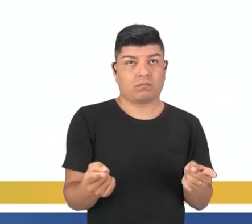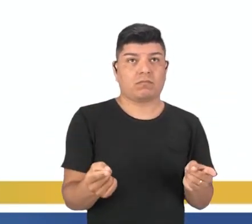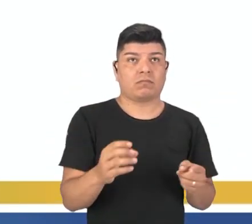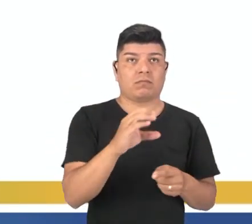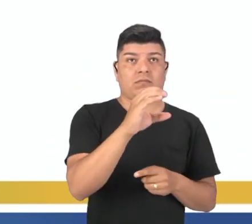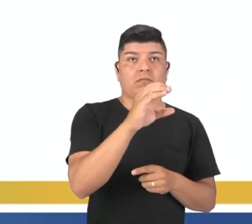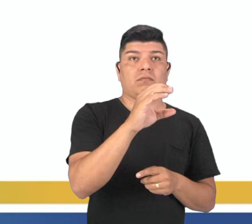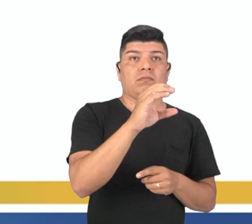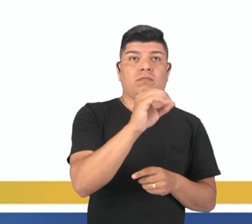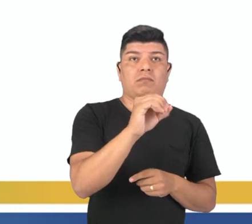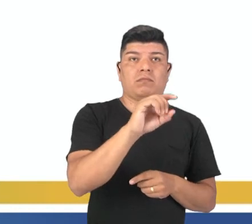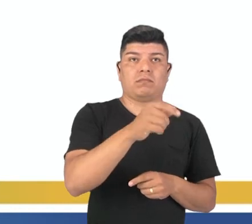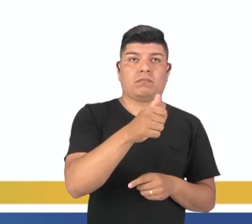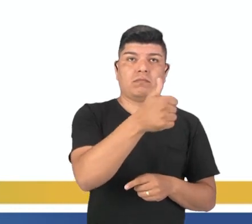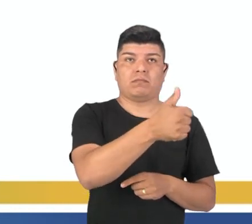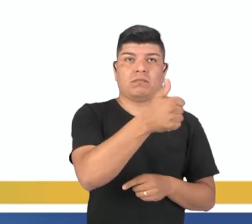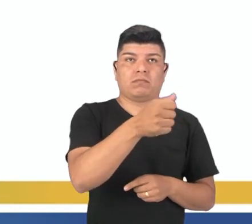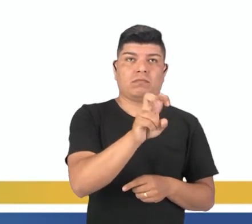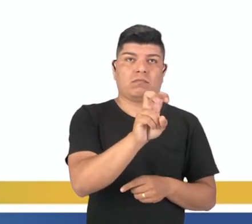ser igual ao raio,